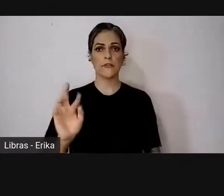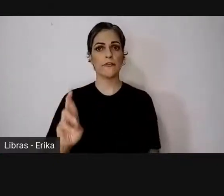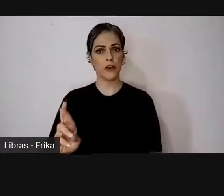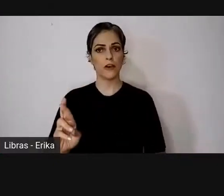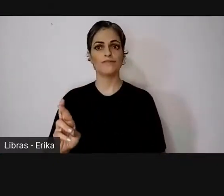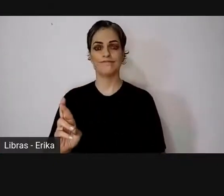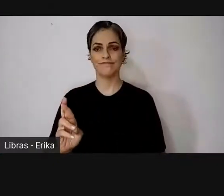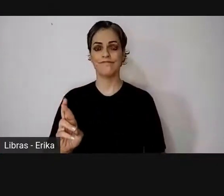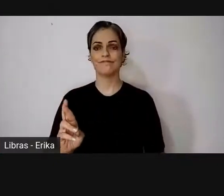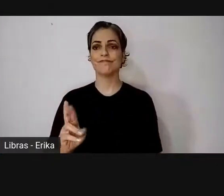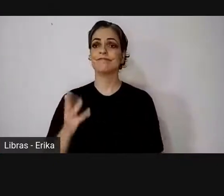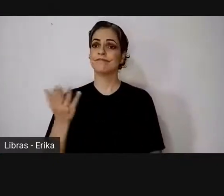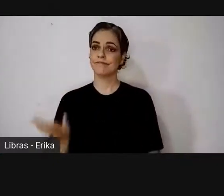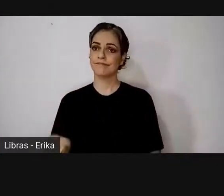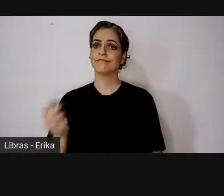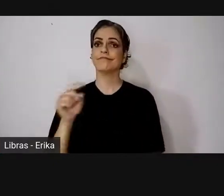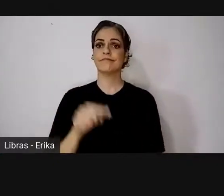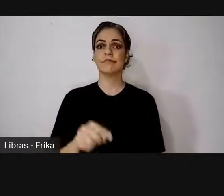O CEFOR,